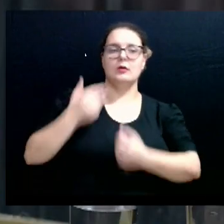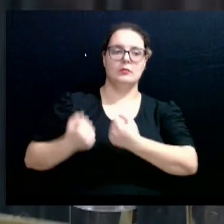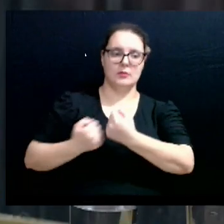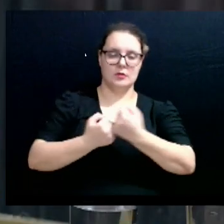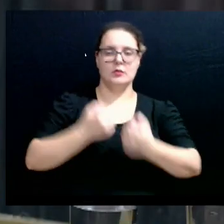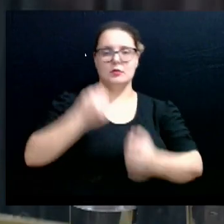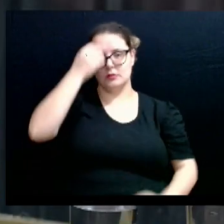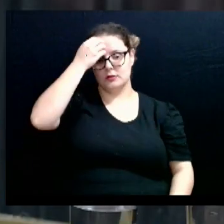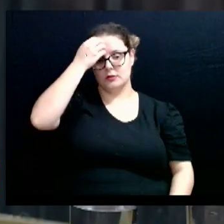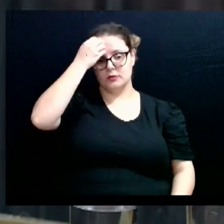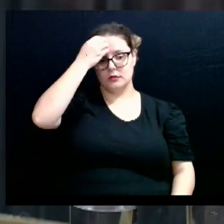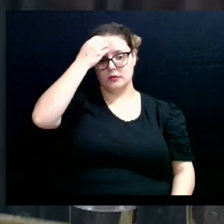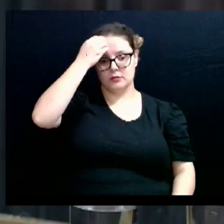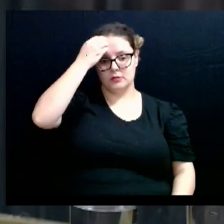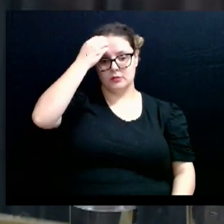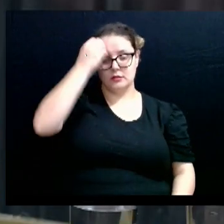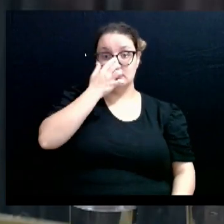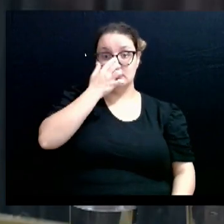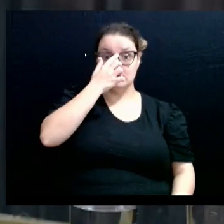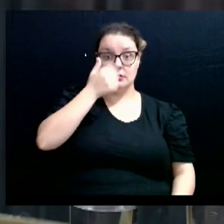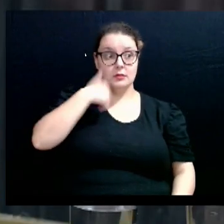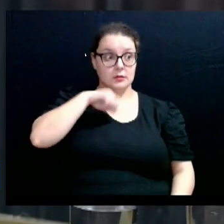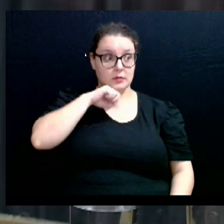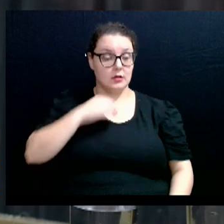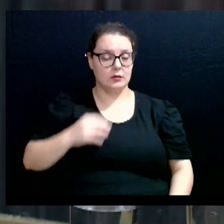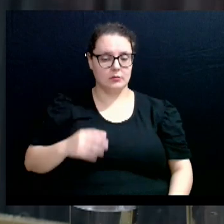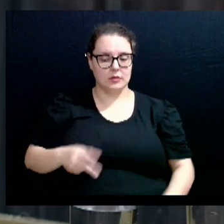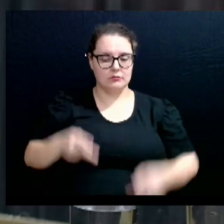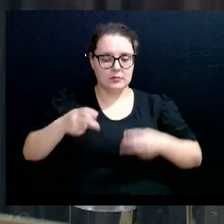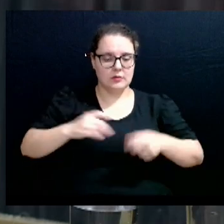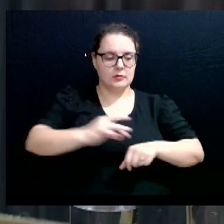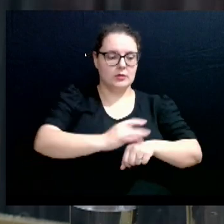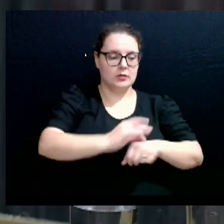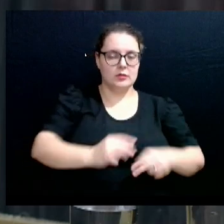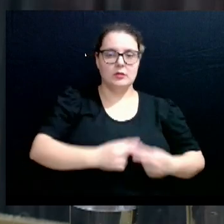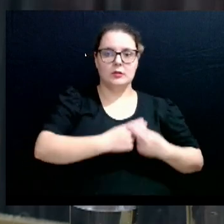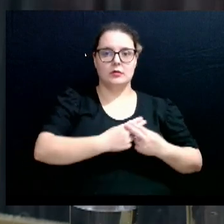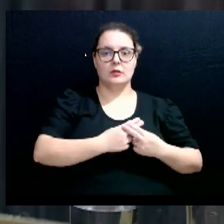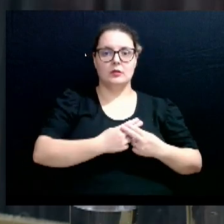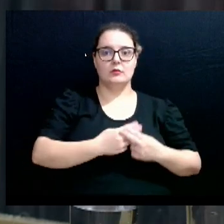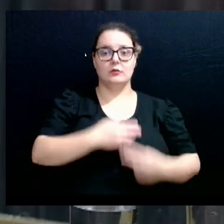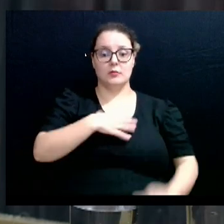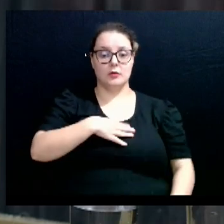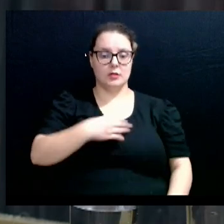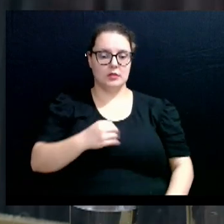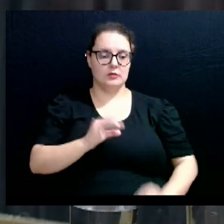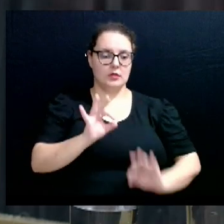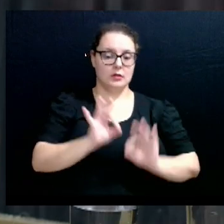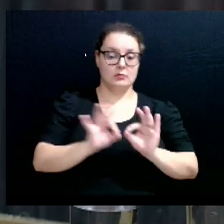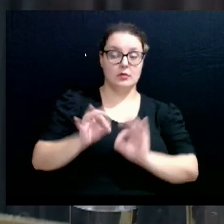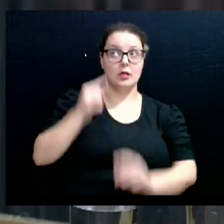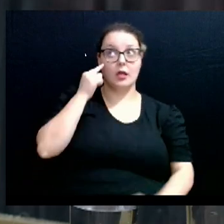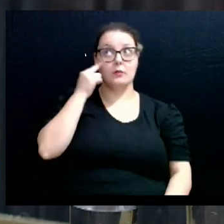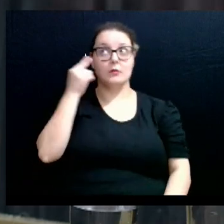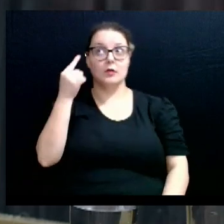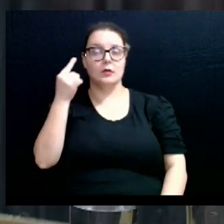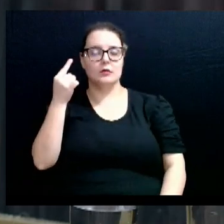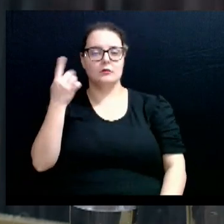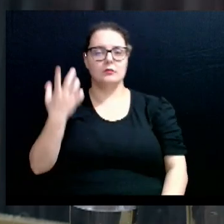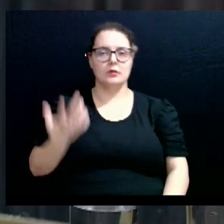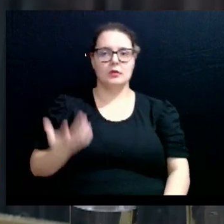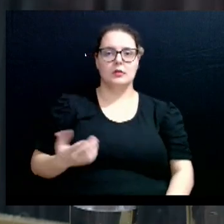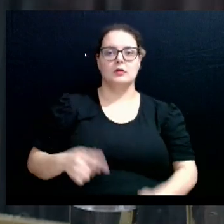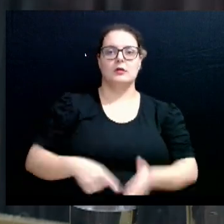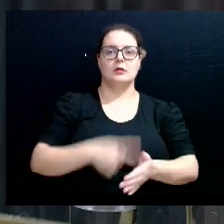vê mesmo nesse luto, né, por Uhum. esse filho idealizado, e essa primeira fase do